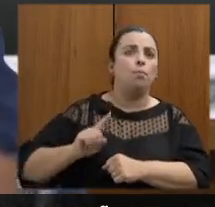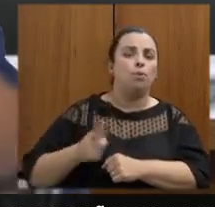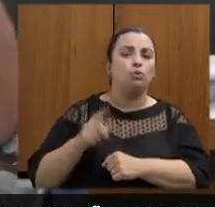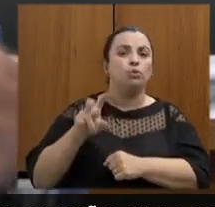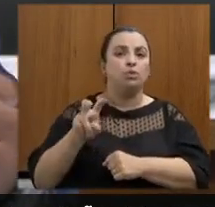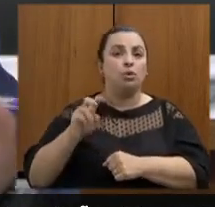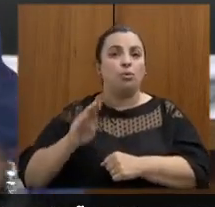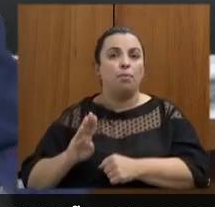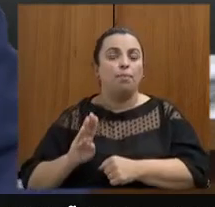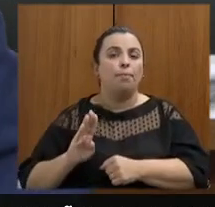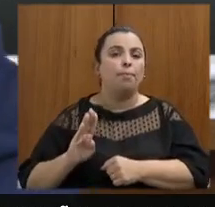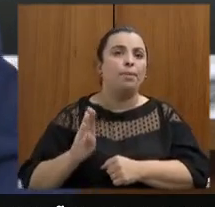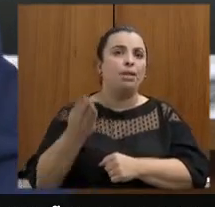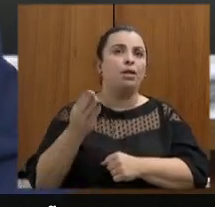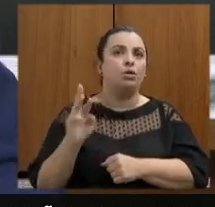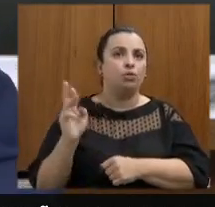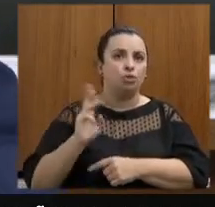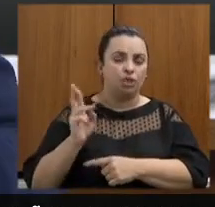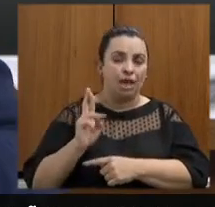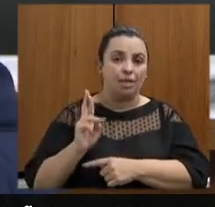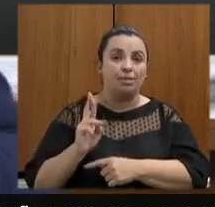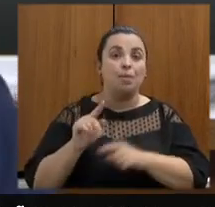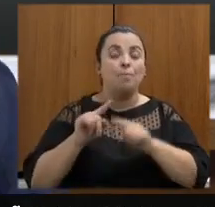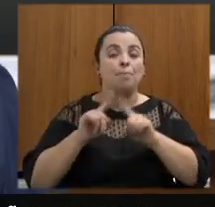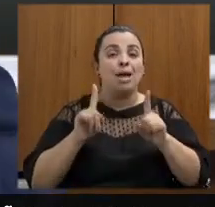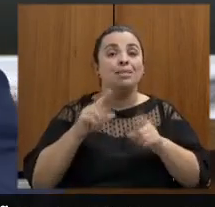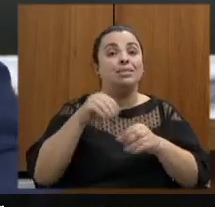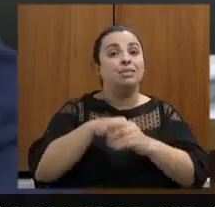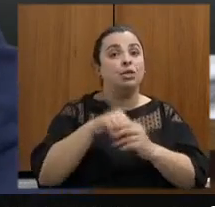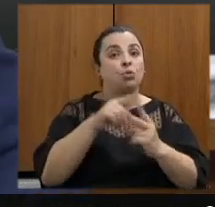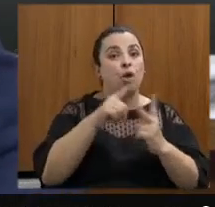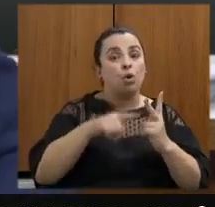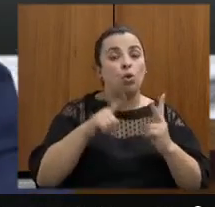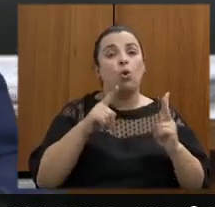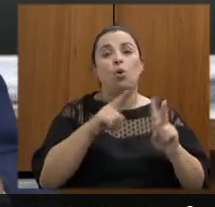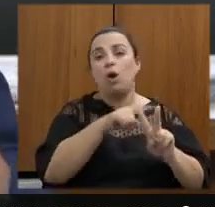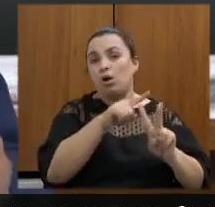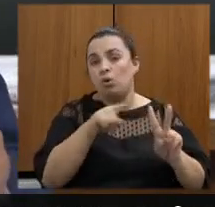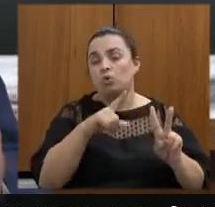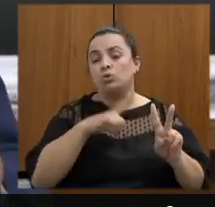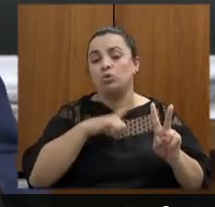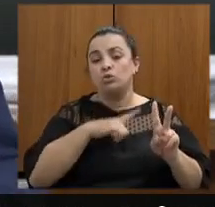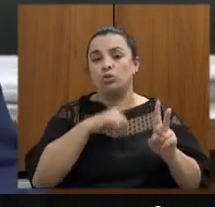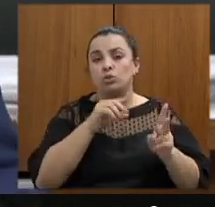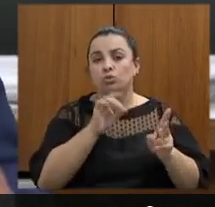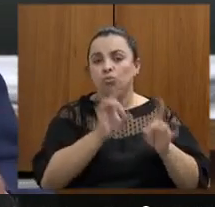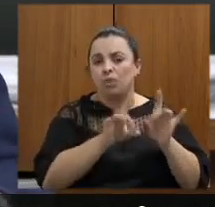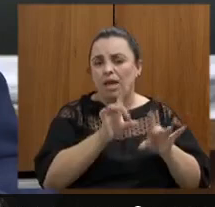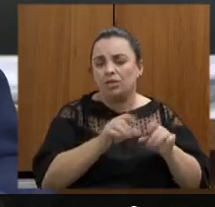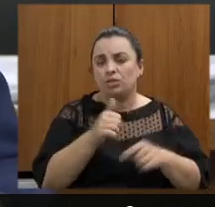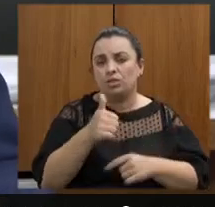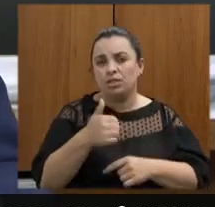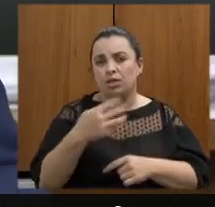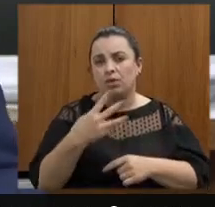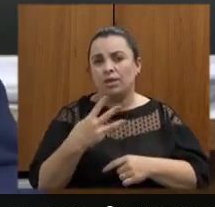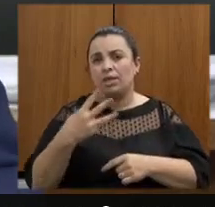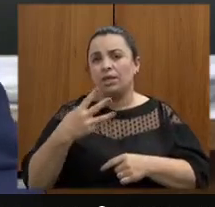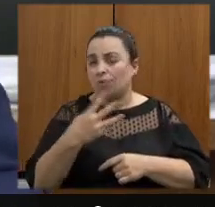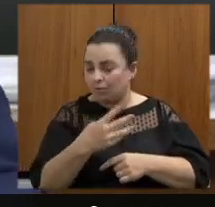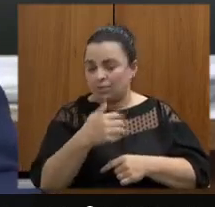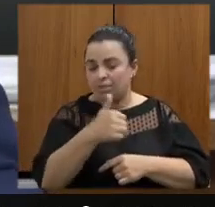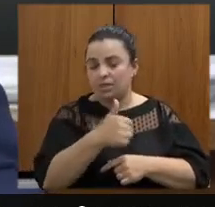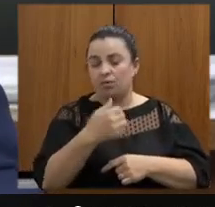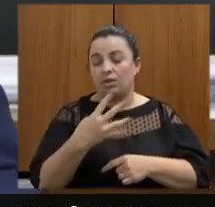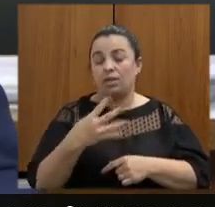porém no acordo havia um excedente de aproximadamente 147 milhões de reais e de